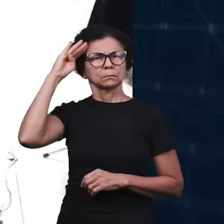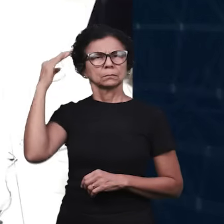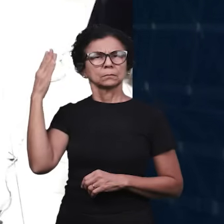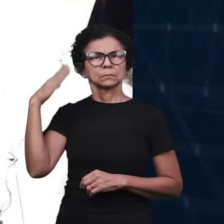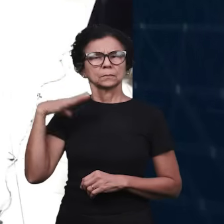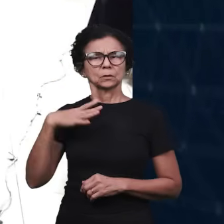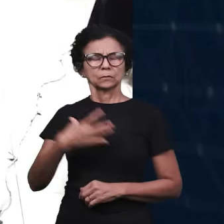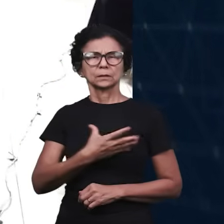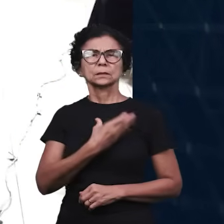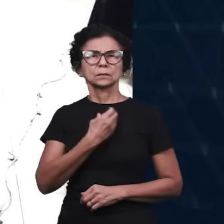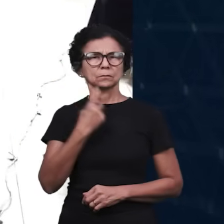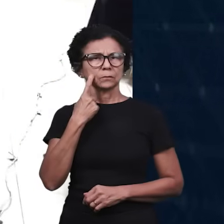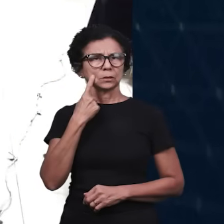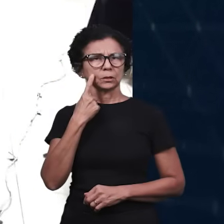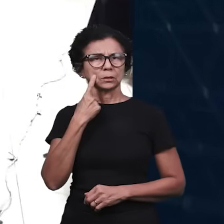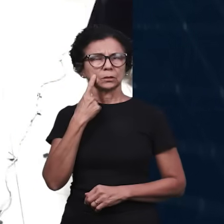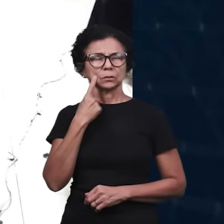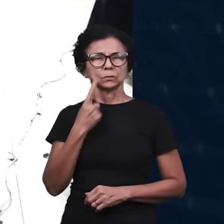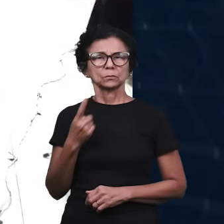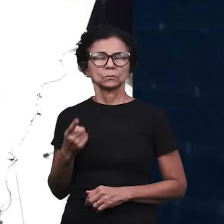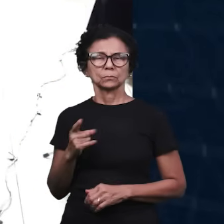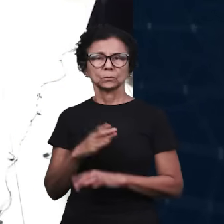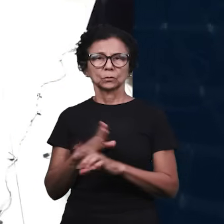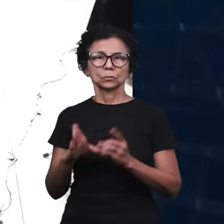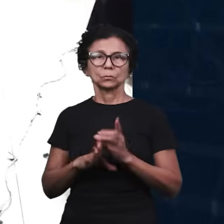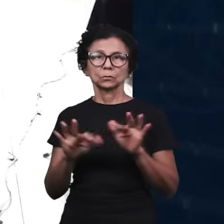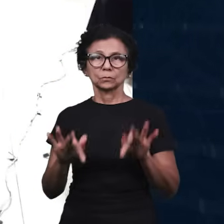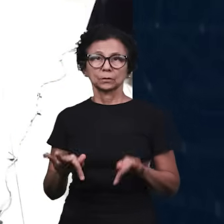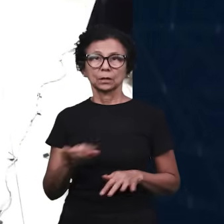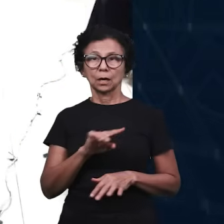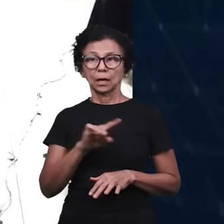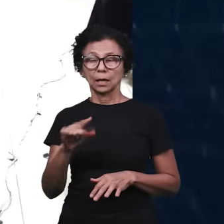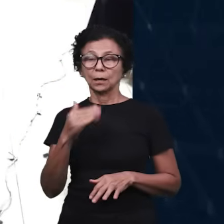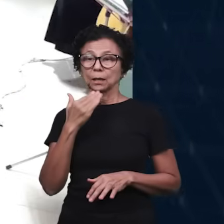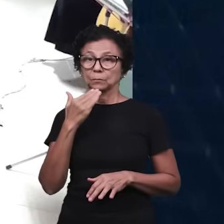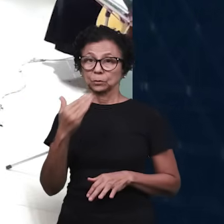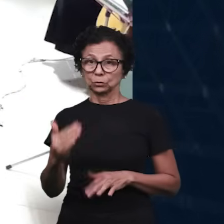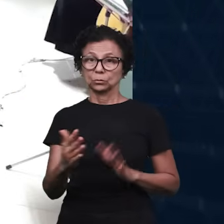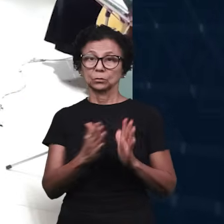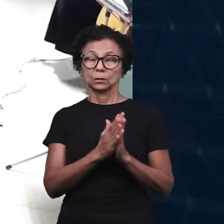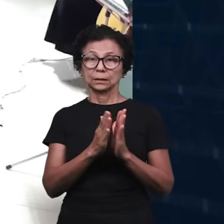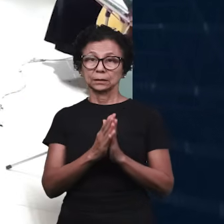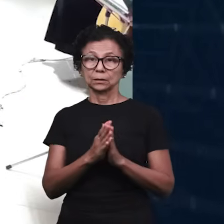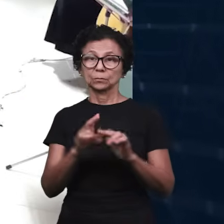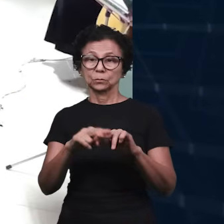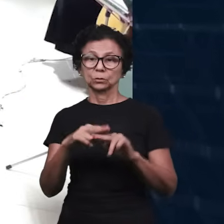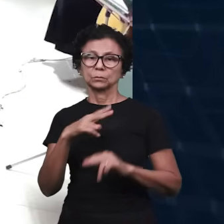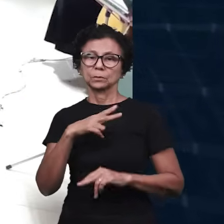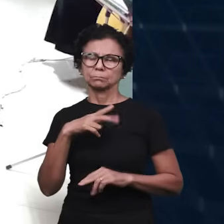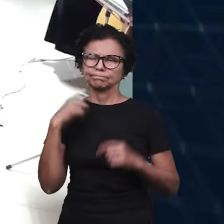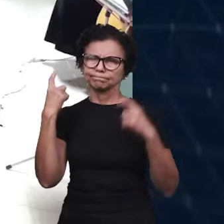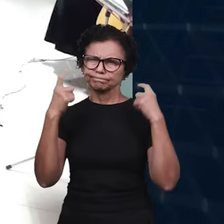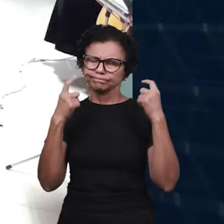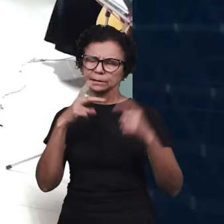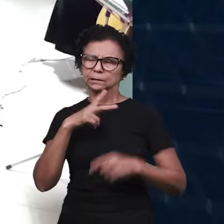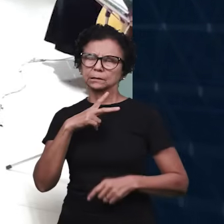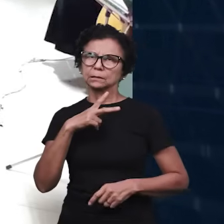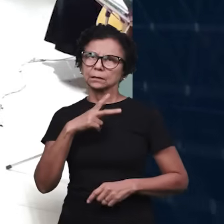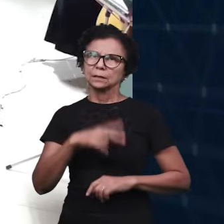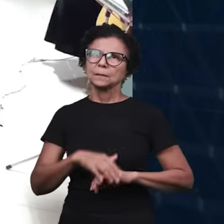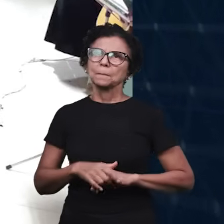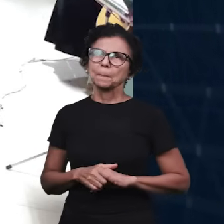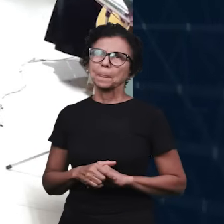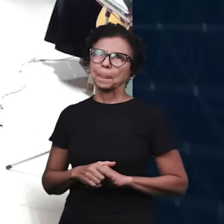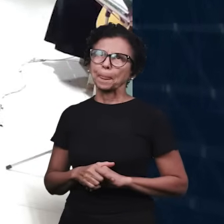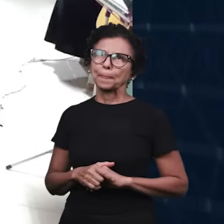de salvação e, ao final do culto, muitos deles pediram oração por seus motivos e preocupações